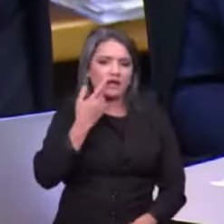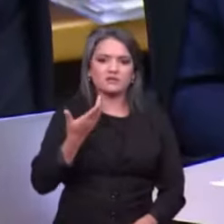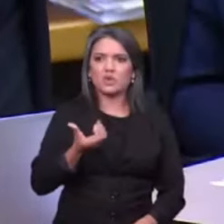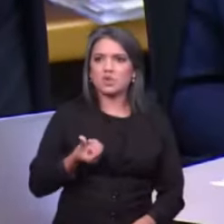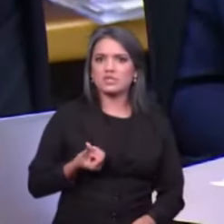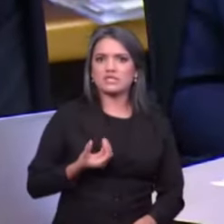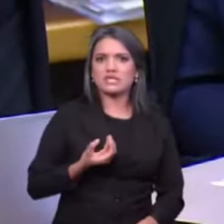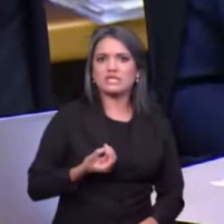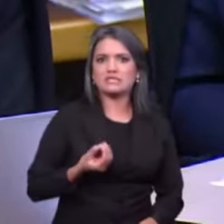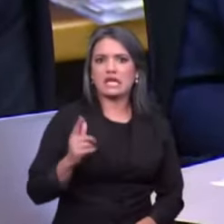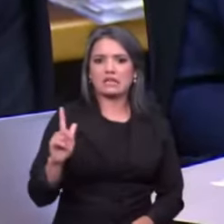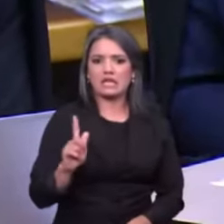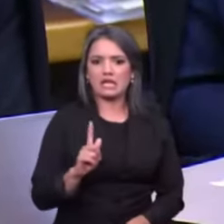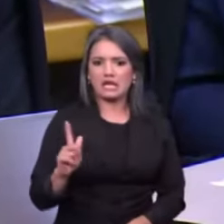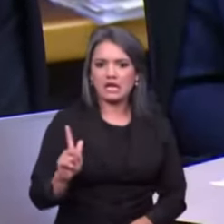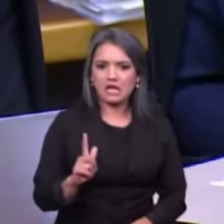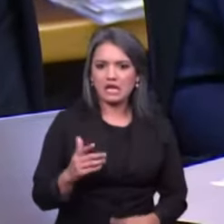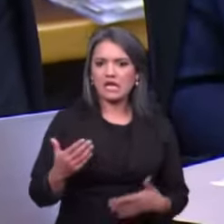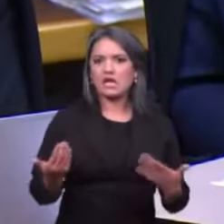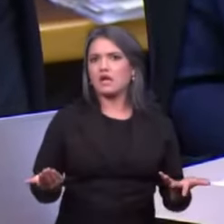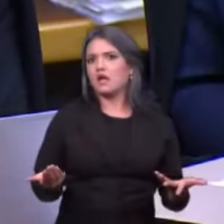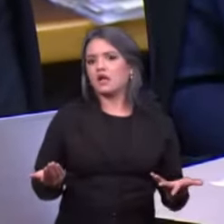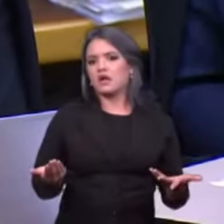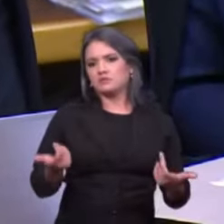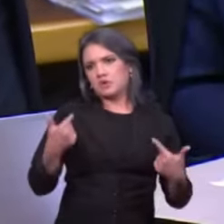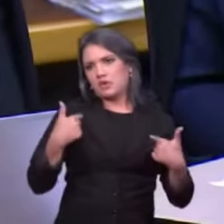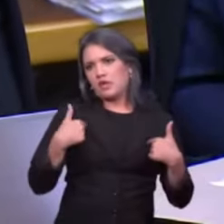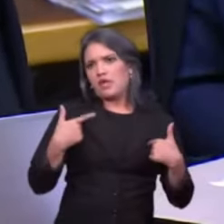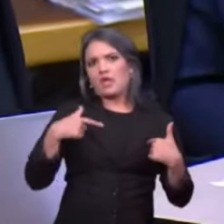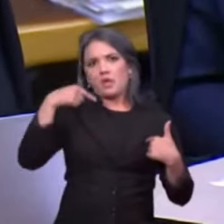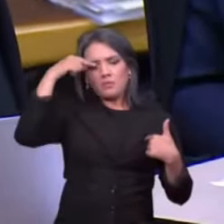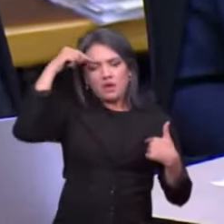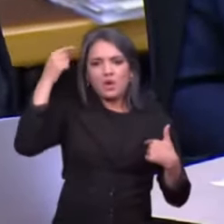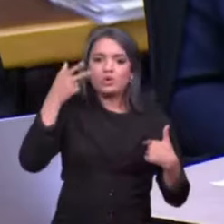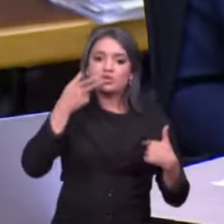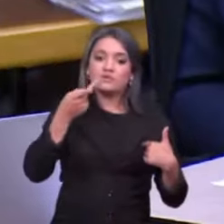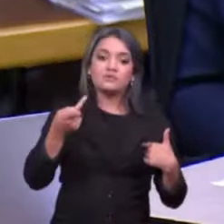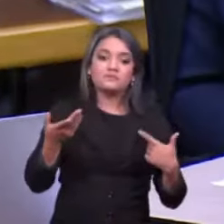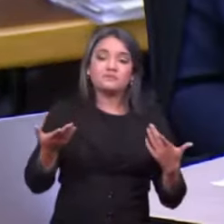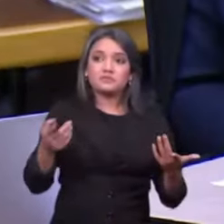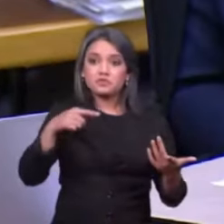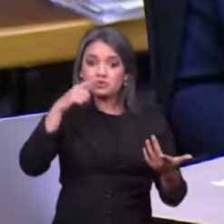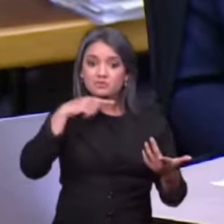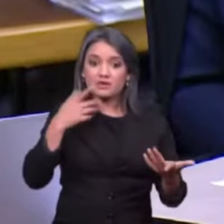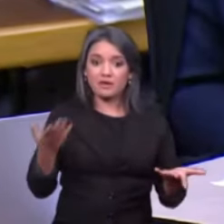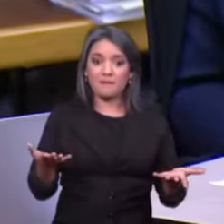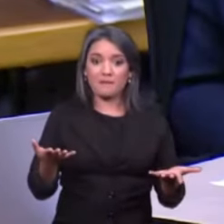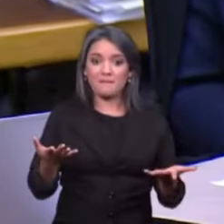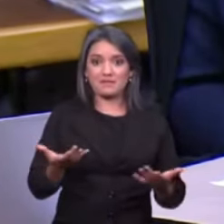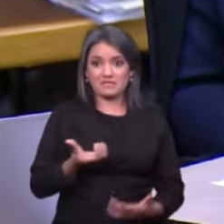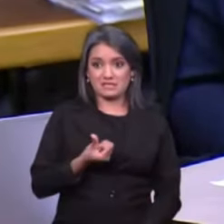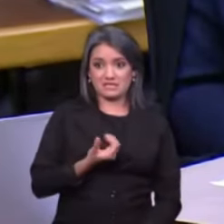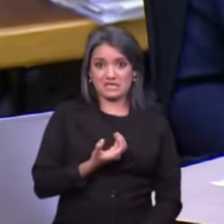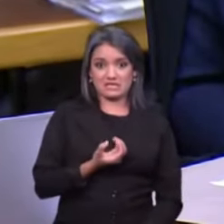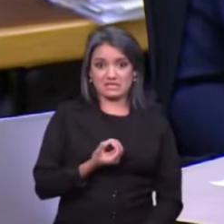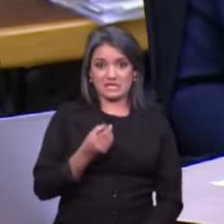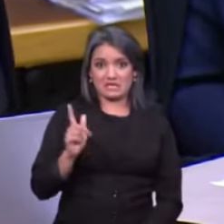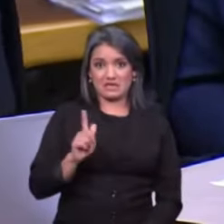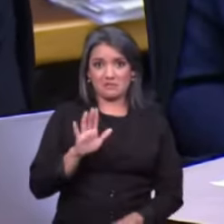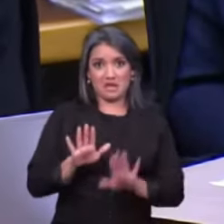60 gramas, quando disse, eu disse, Vossa Excelência, o ministro Gilmar, não significa que ela vai usar 60 gramas, até